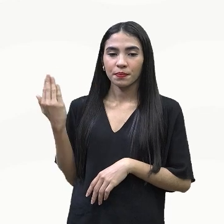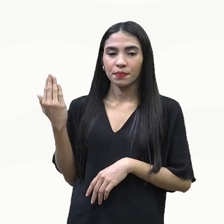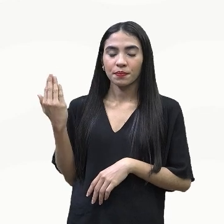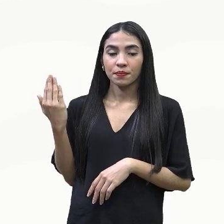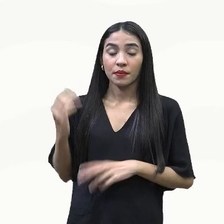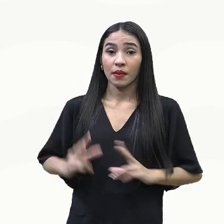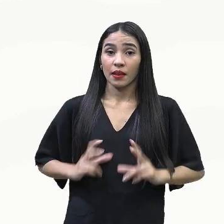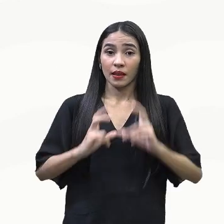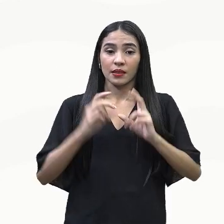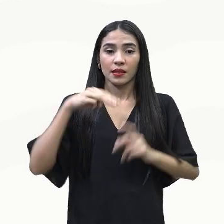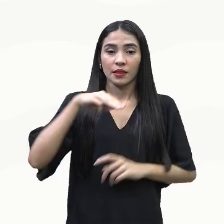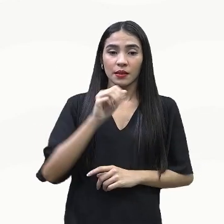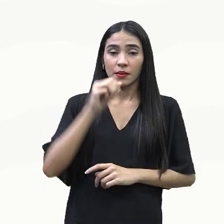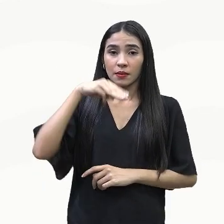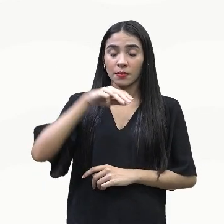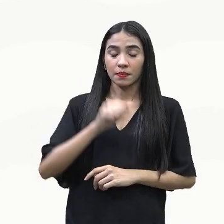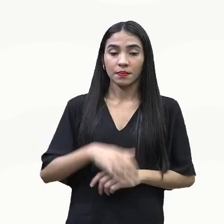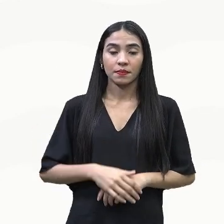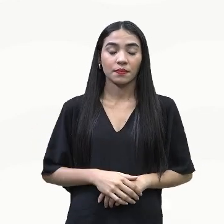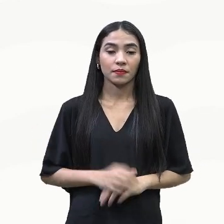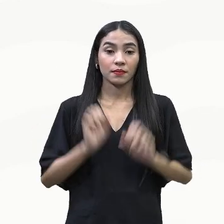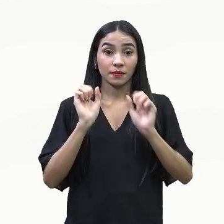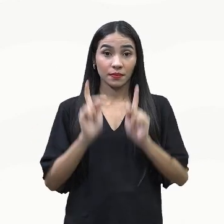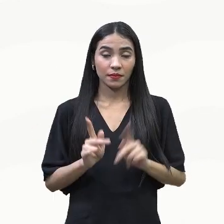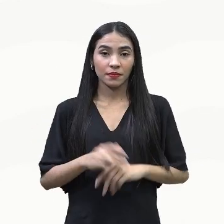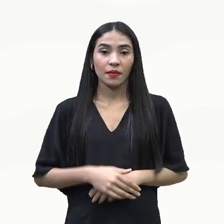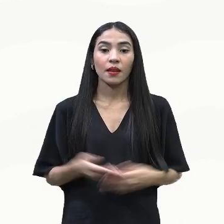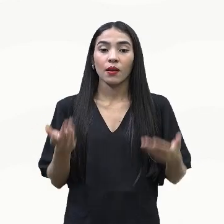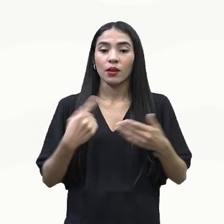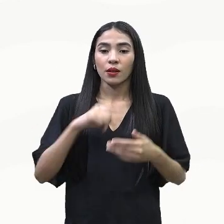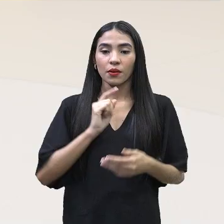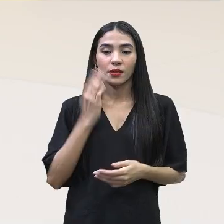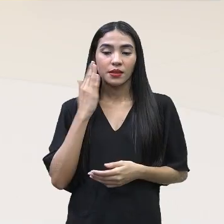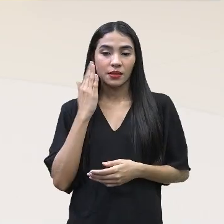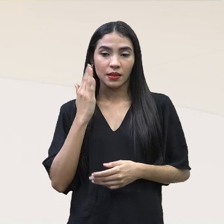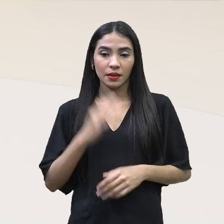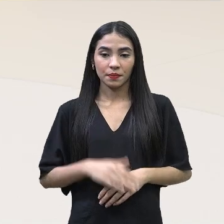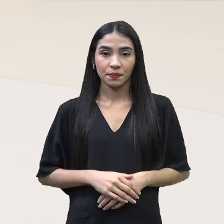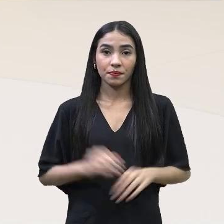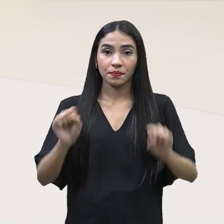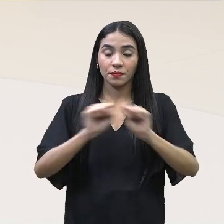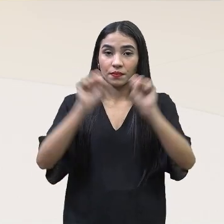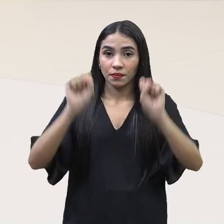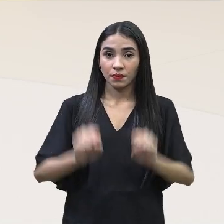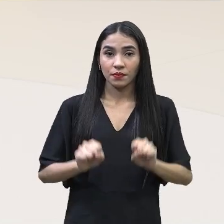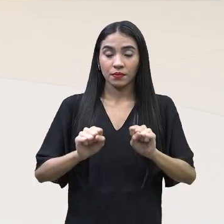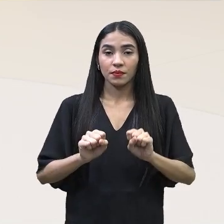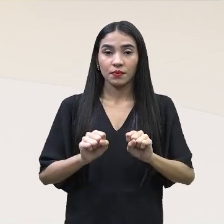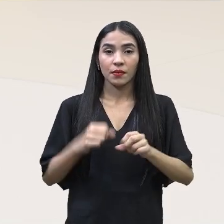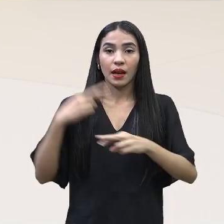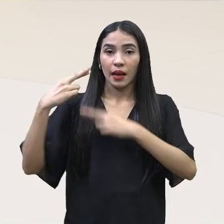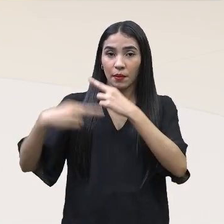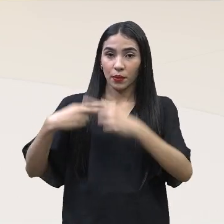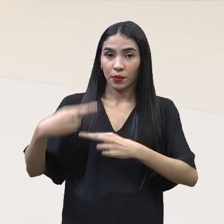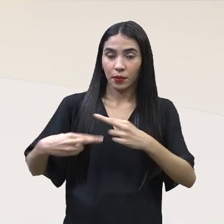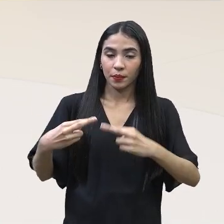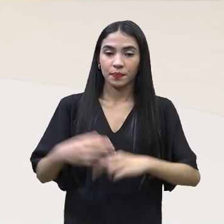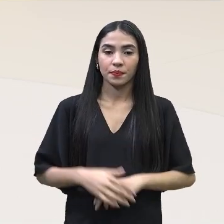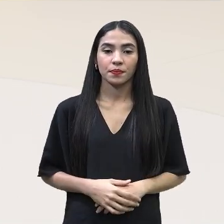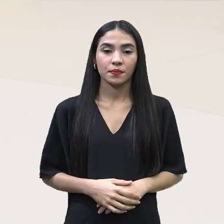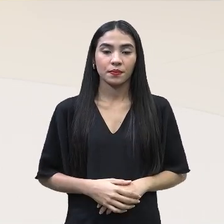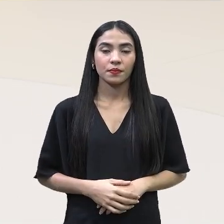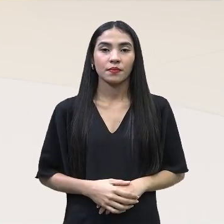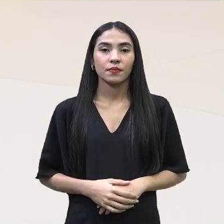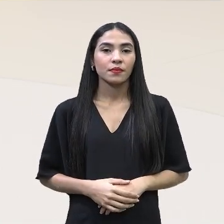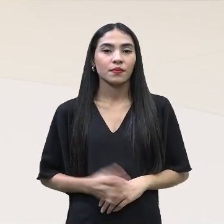Ok. Vamos entender, pessoal, o sistema reprodutor. Vamos lá comigo,